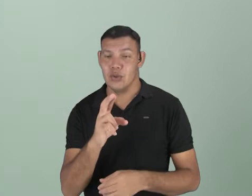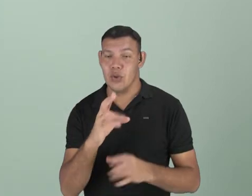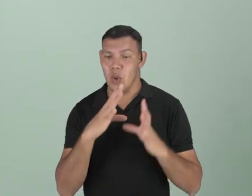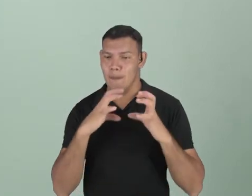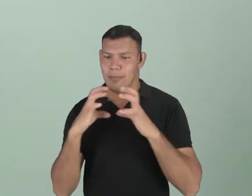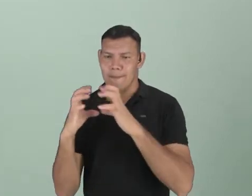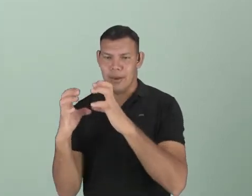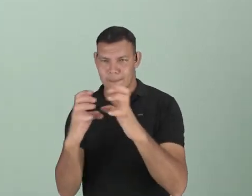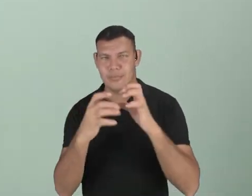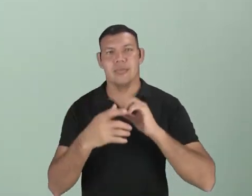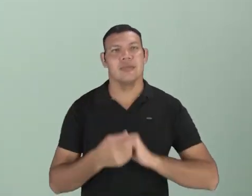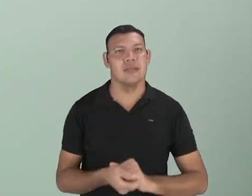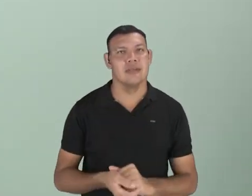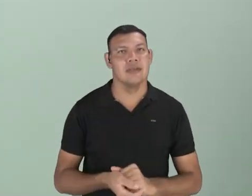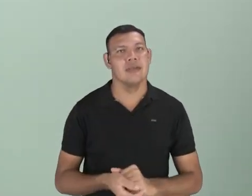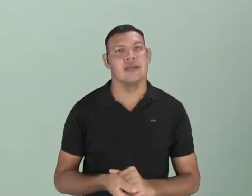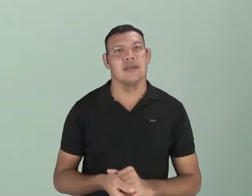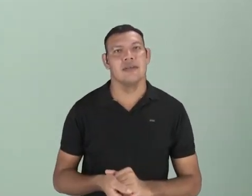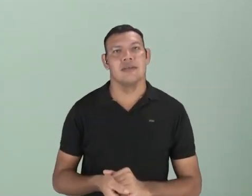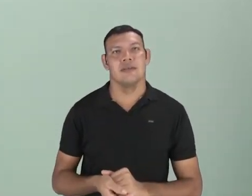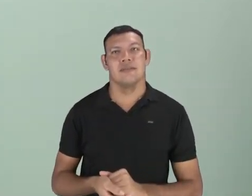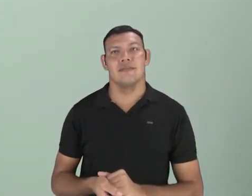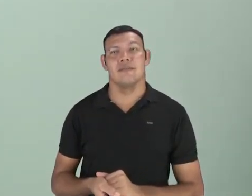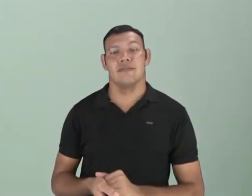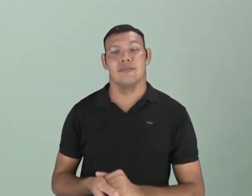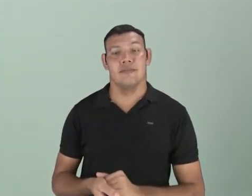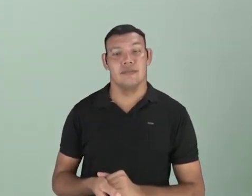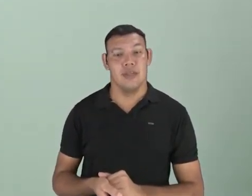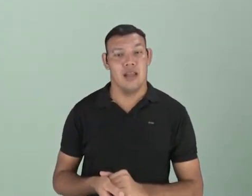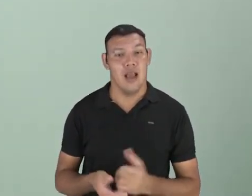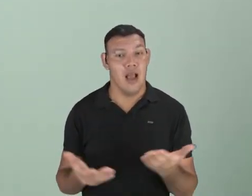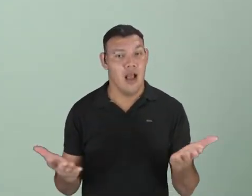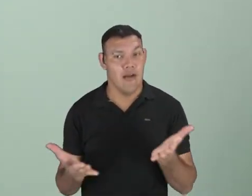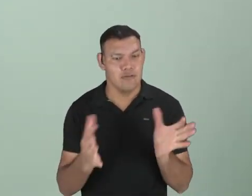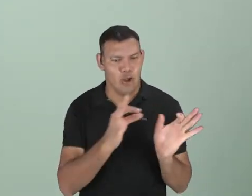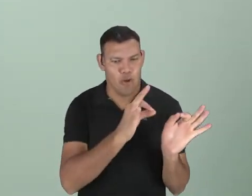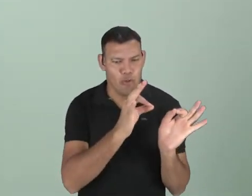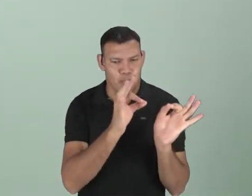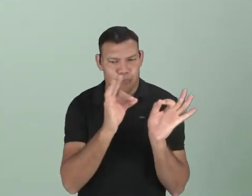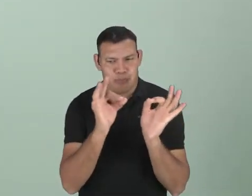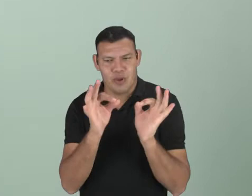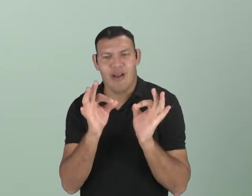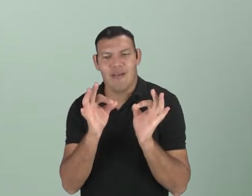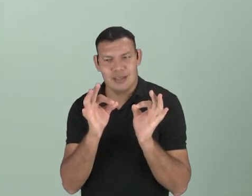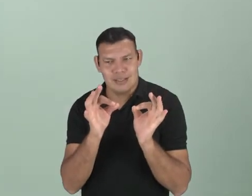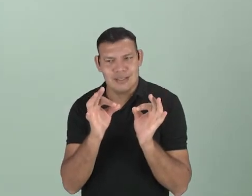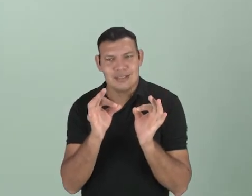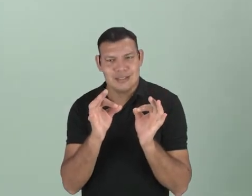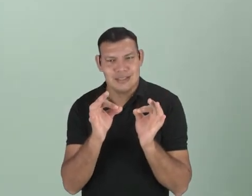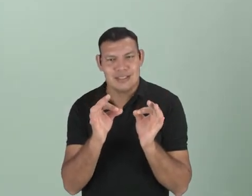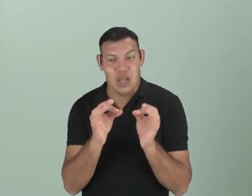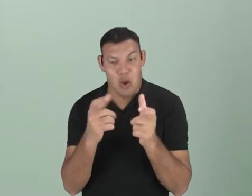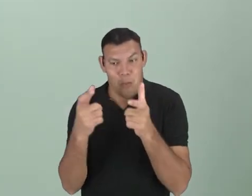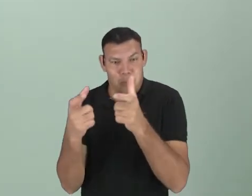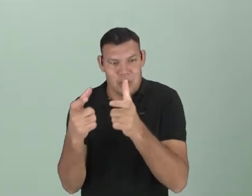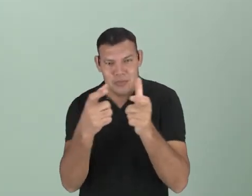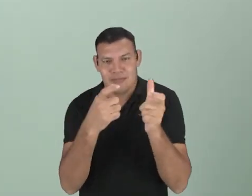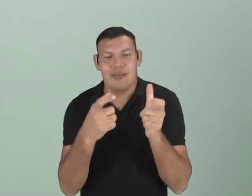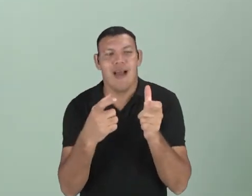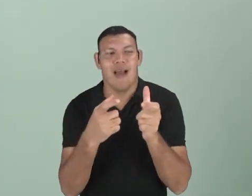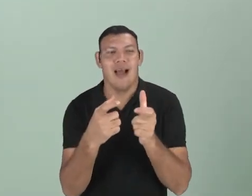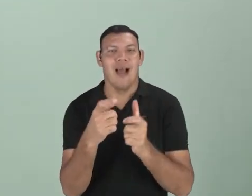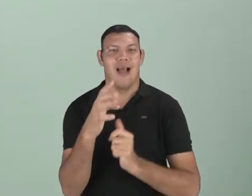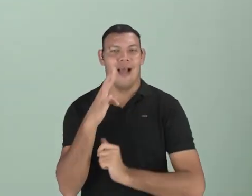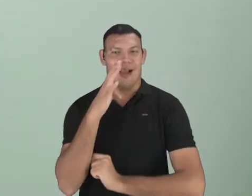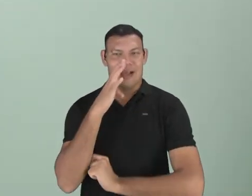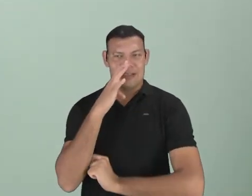a apresentação, o conflito e o desenvolvimento, que é quando nós vamos ver as cenas aparecendo, as situações. Aí nós